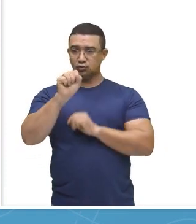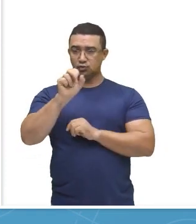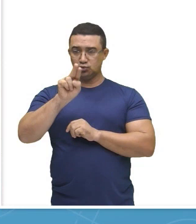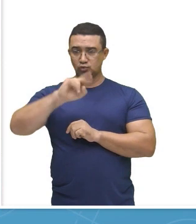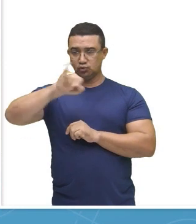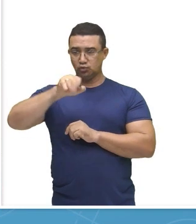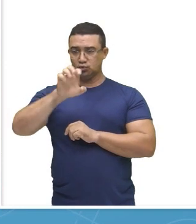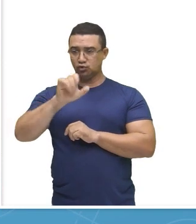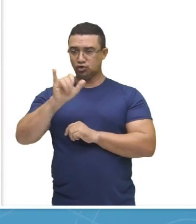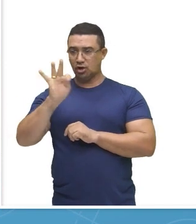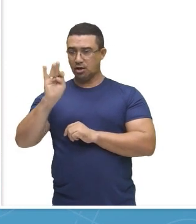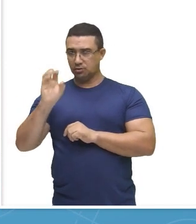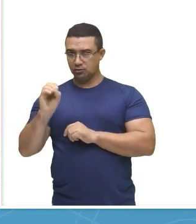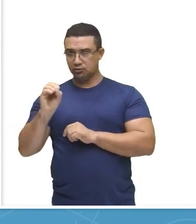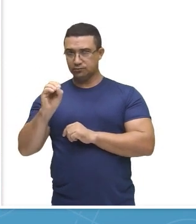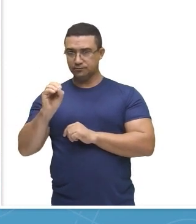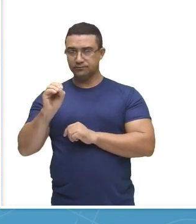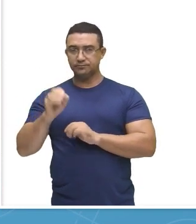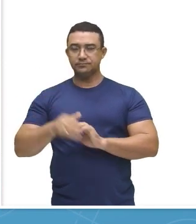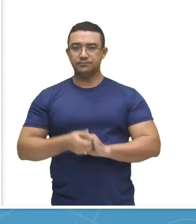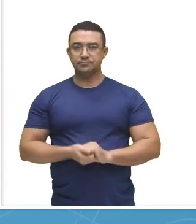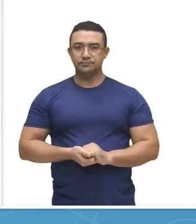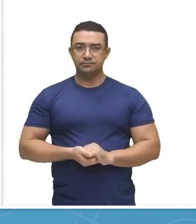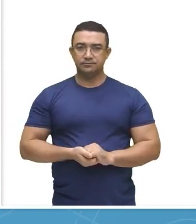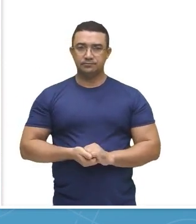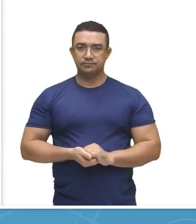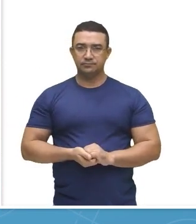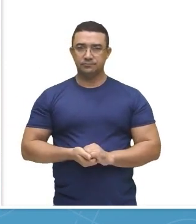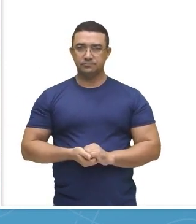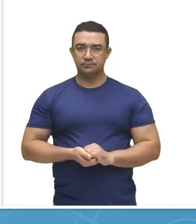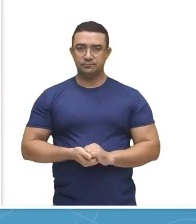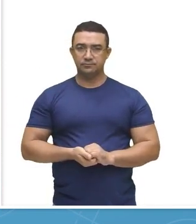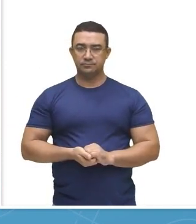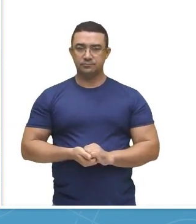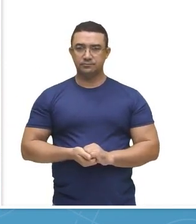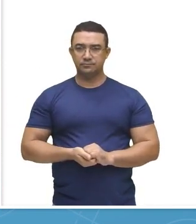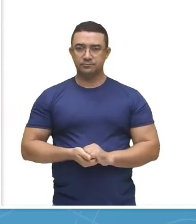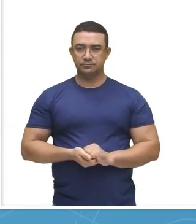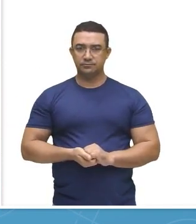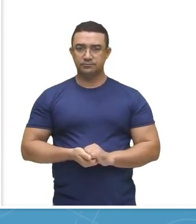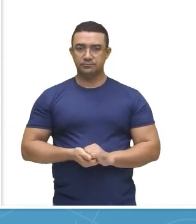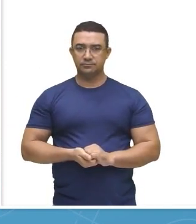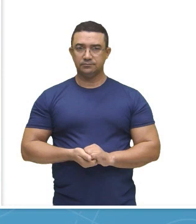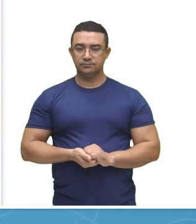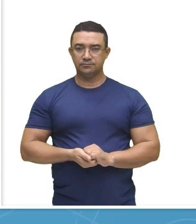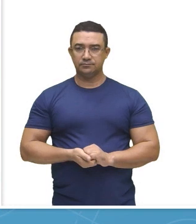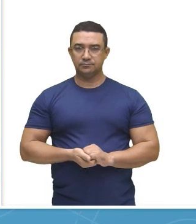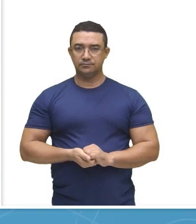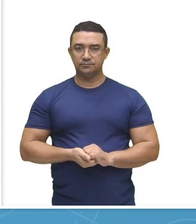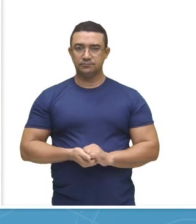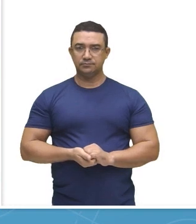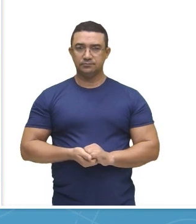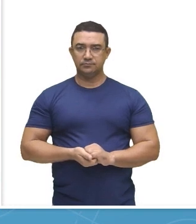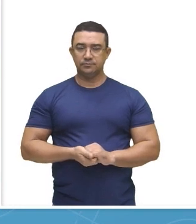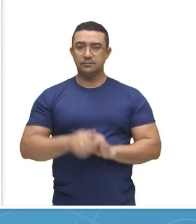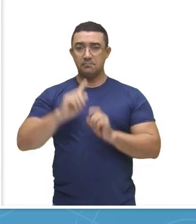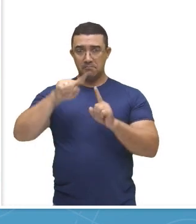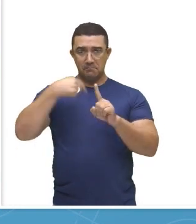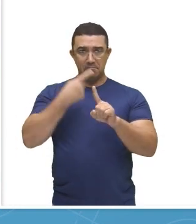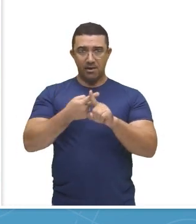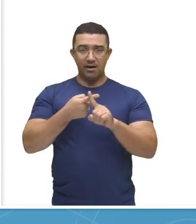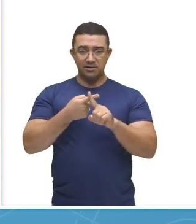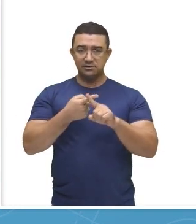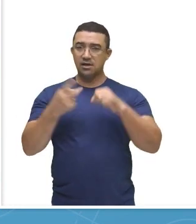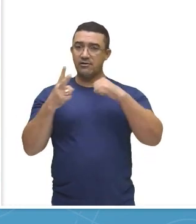O que é um subject? Subject é o sujeito, tá? O sujeito. Em seguida,